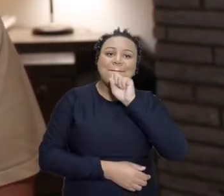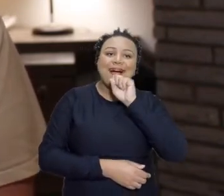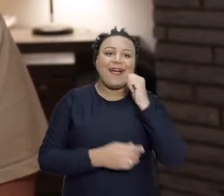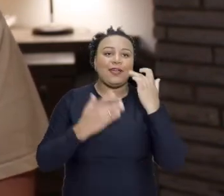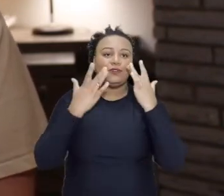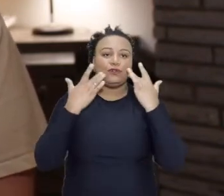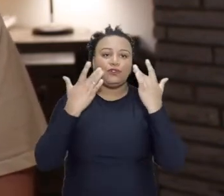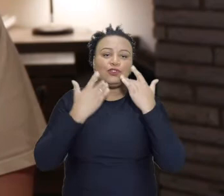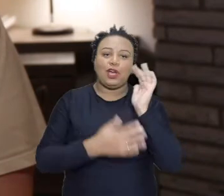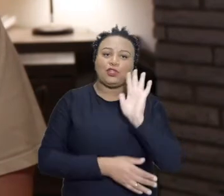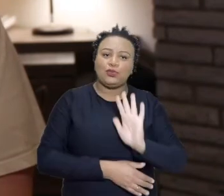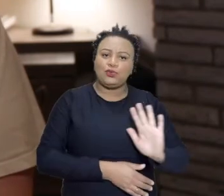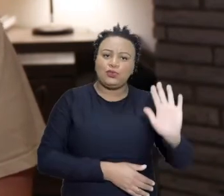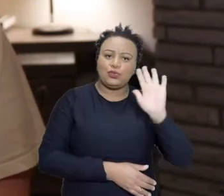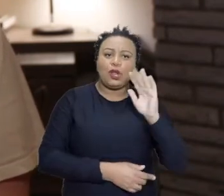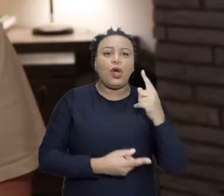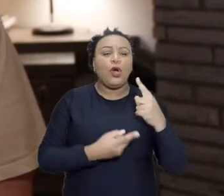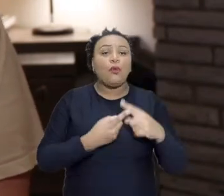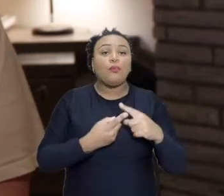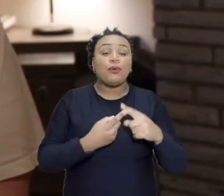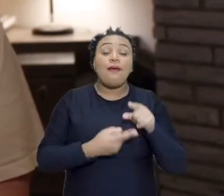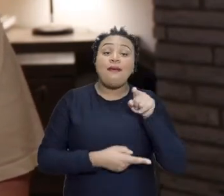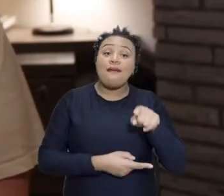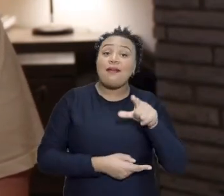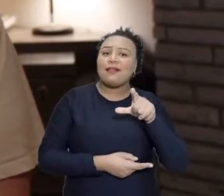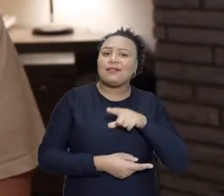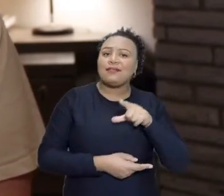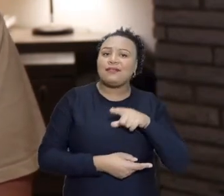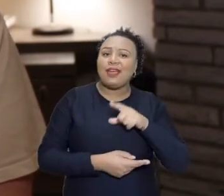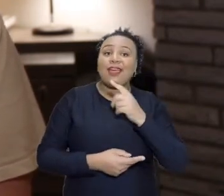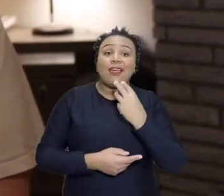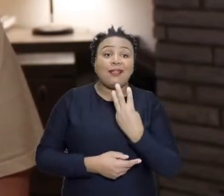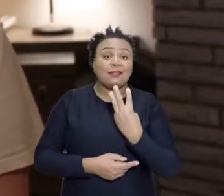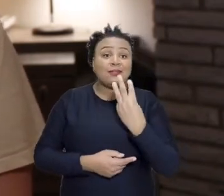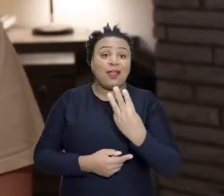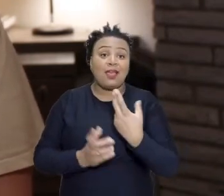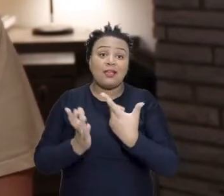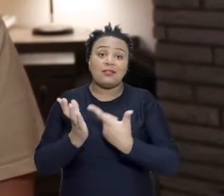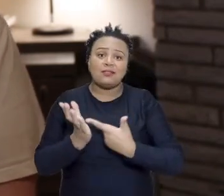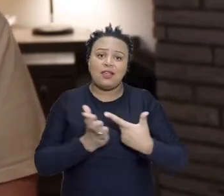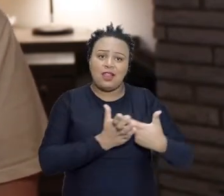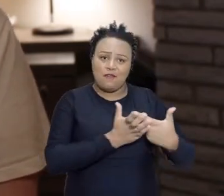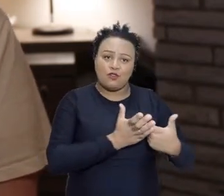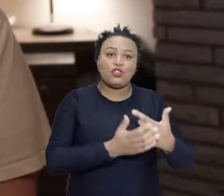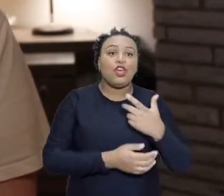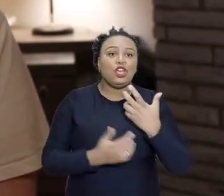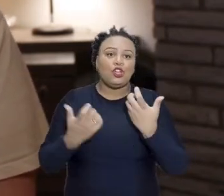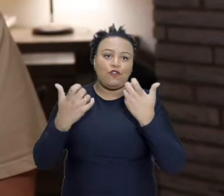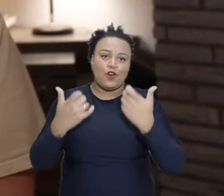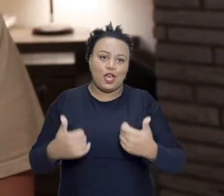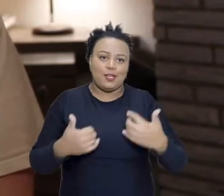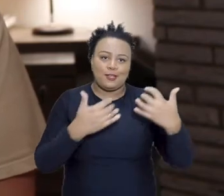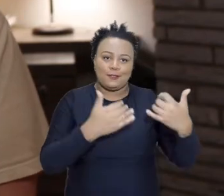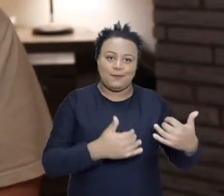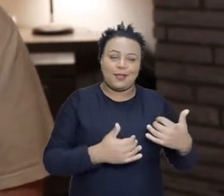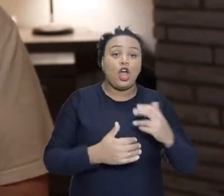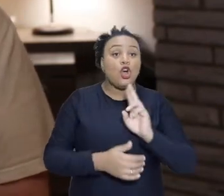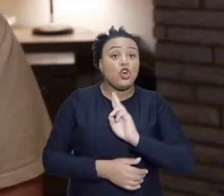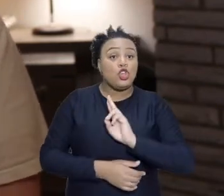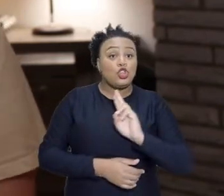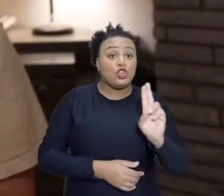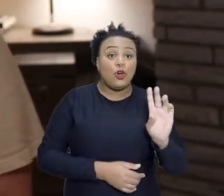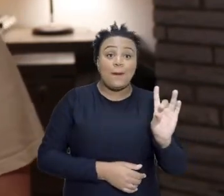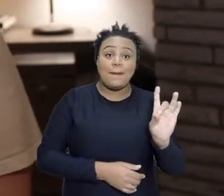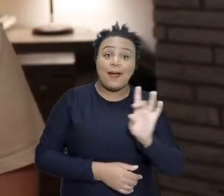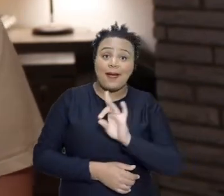geral, porque ele tem uma trilogia de livros, que eu vou falar pra vocês o nome de cada livro, mas